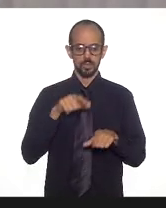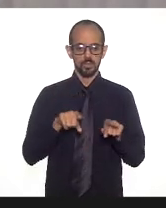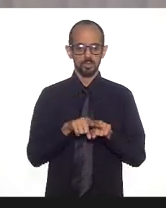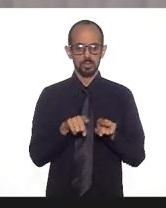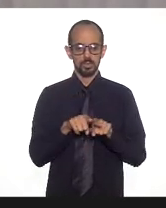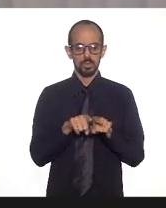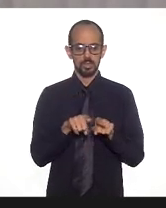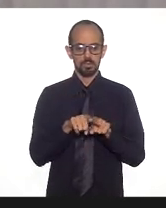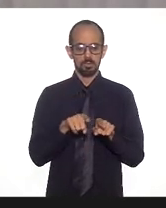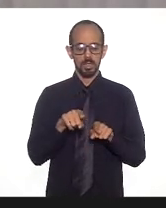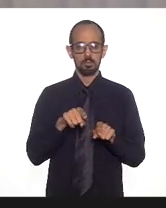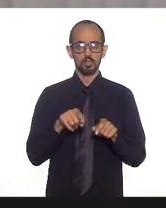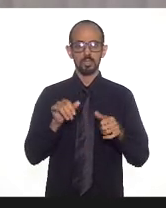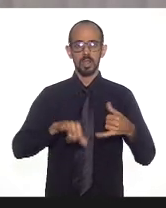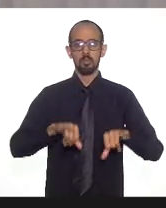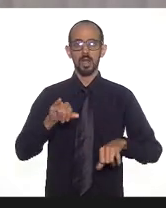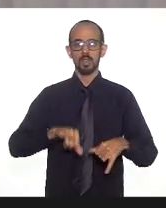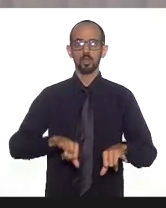para os laboratórios,